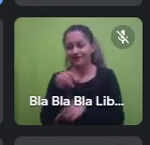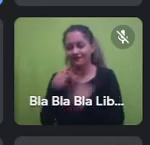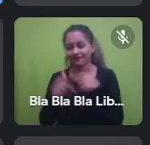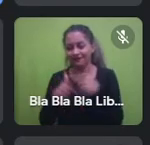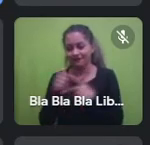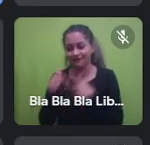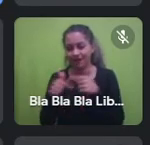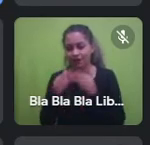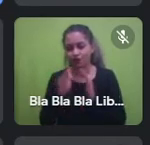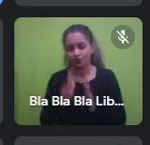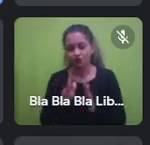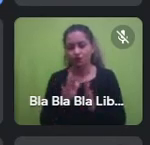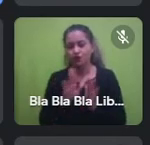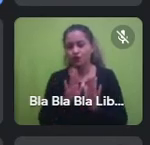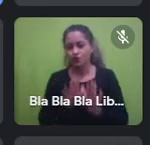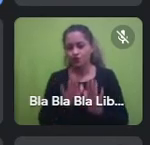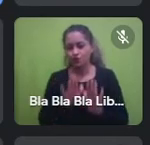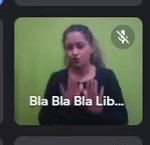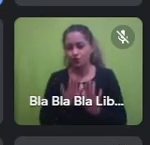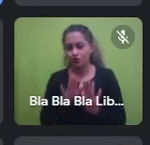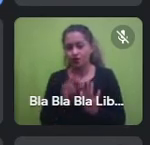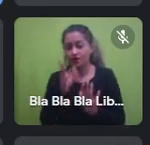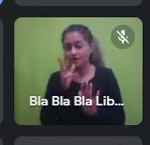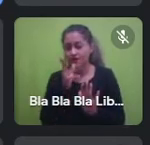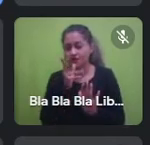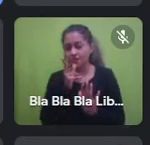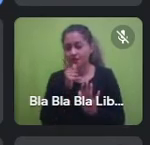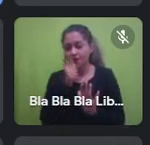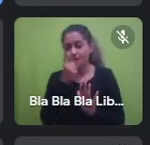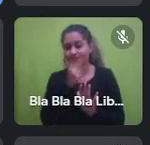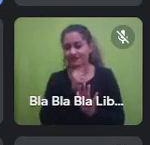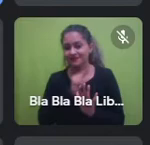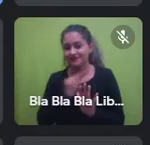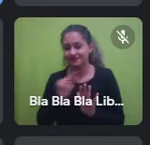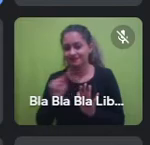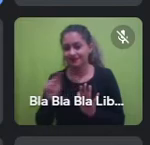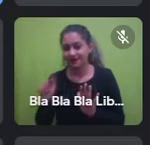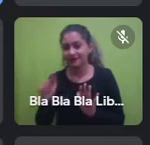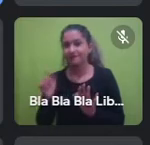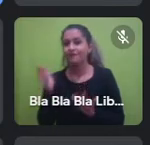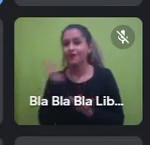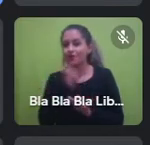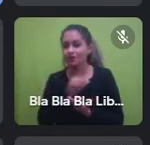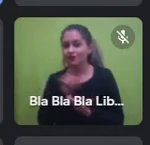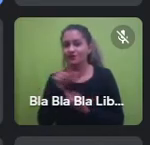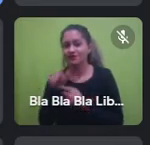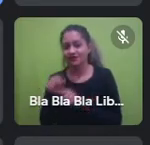deixa ele fixando bastante, deixa pelo menos uma semana, para poder chegar nesse nível, né, de